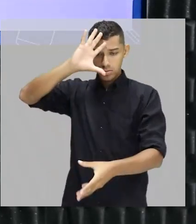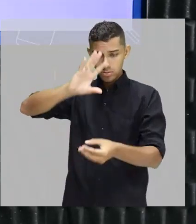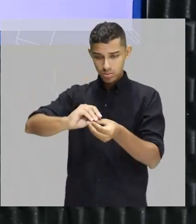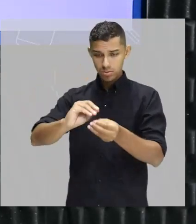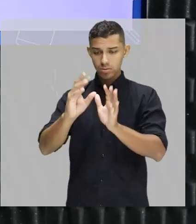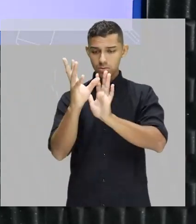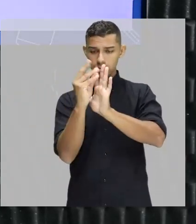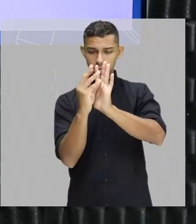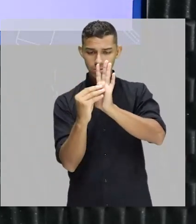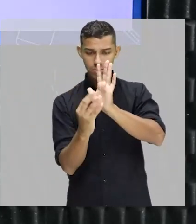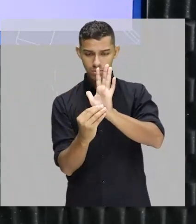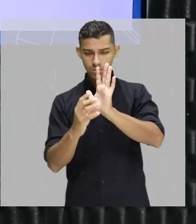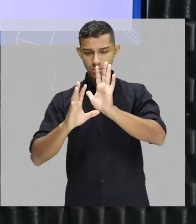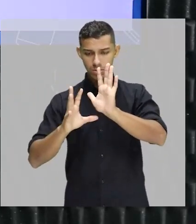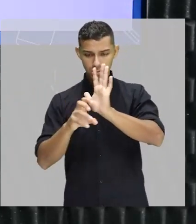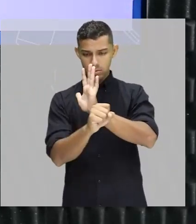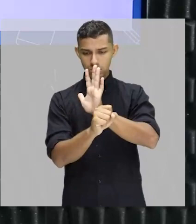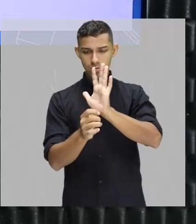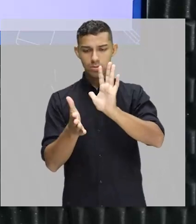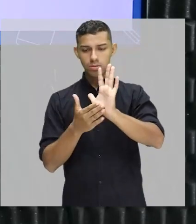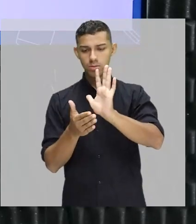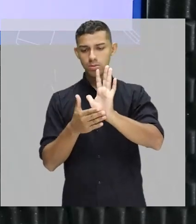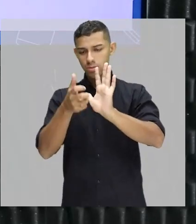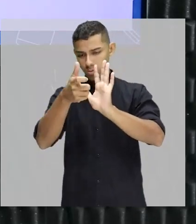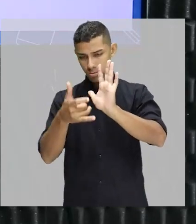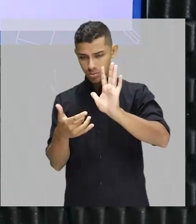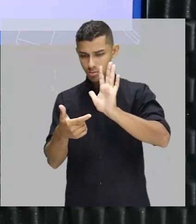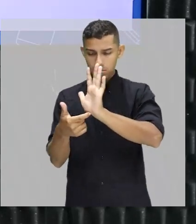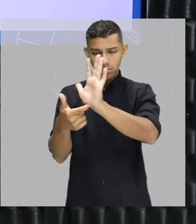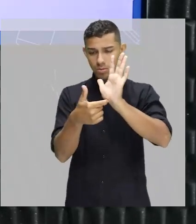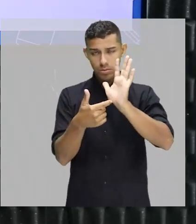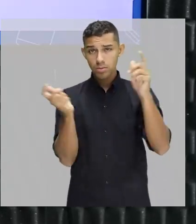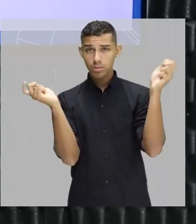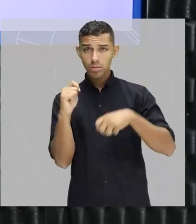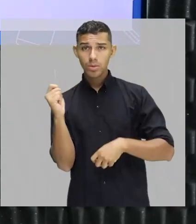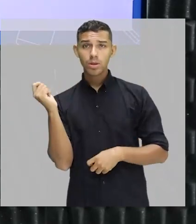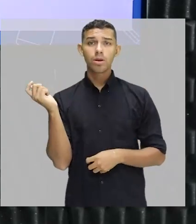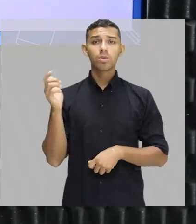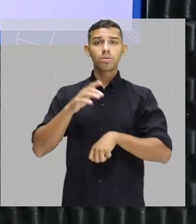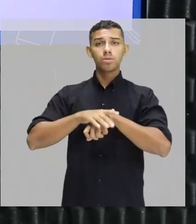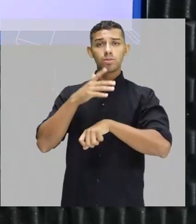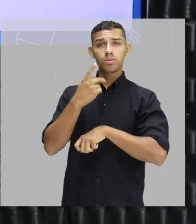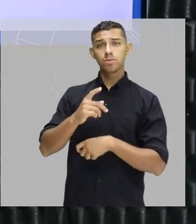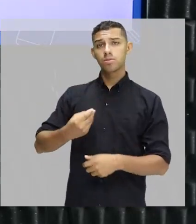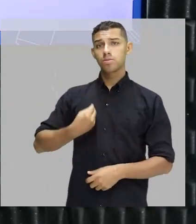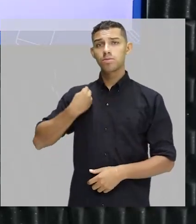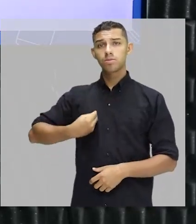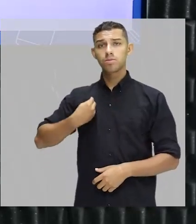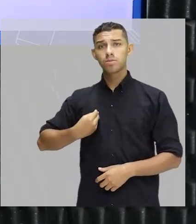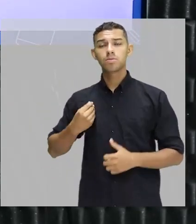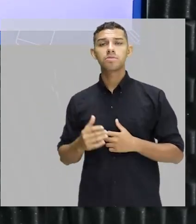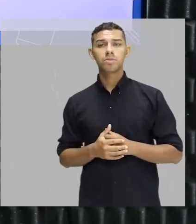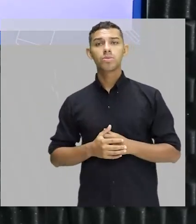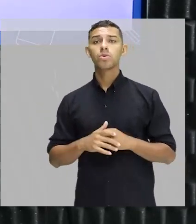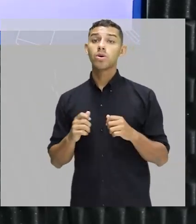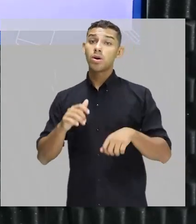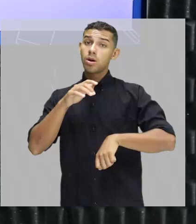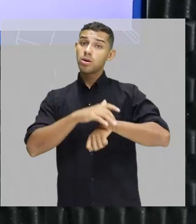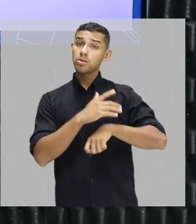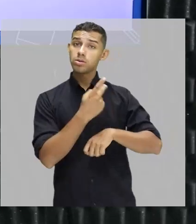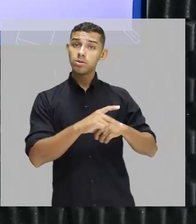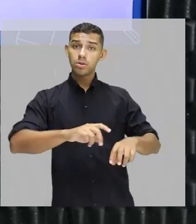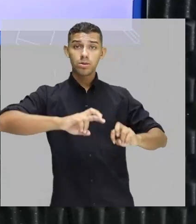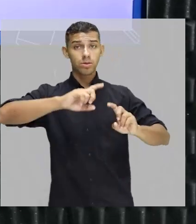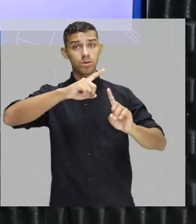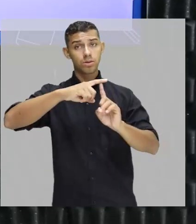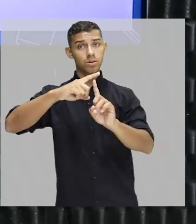inicial. Pode ocorrer a apresentação de soluções viáveis ou também propostas de intervenção. Fazem parte desse tipo